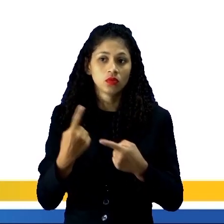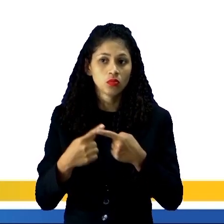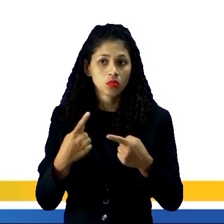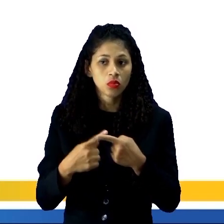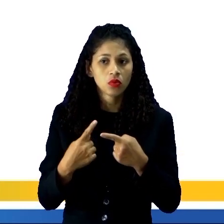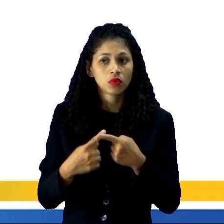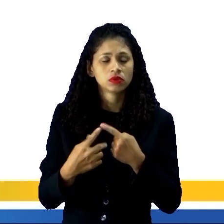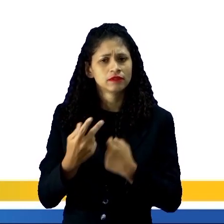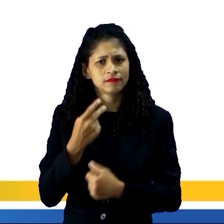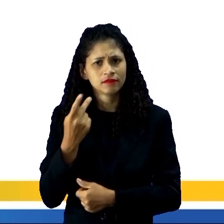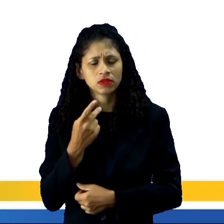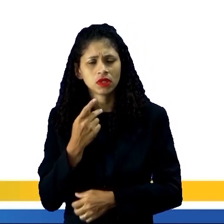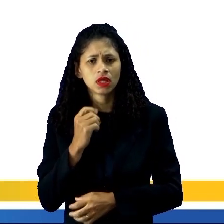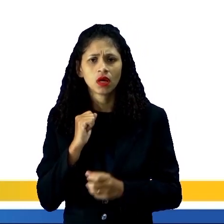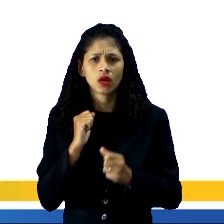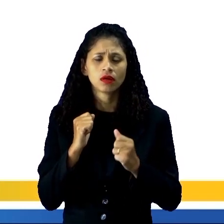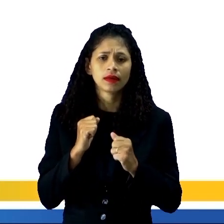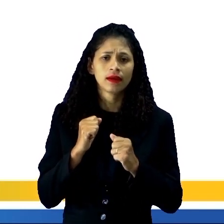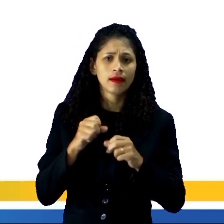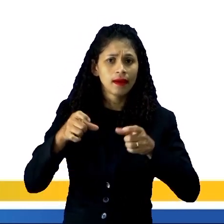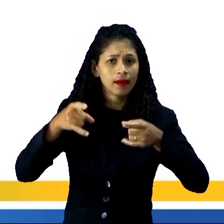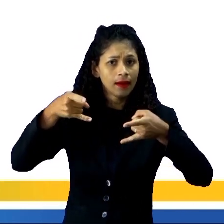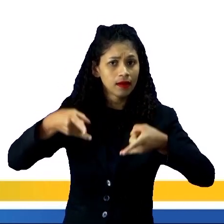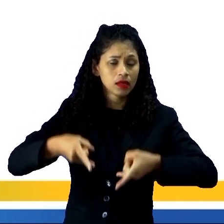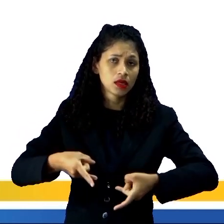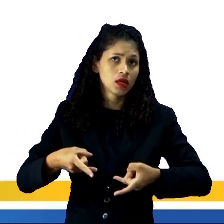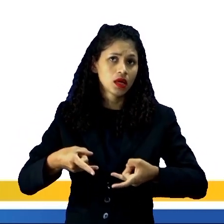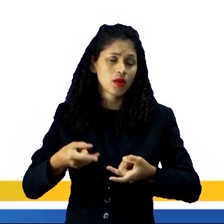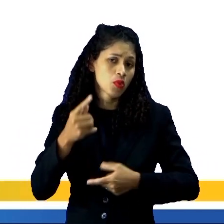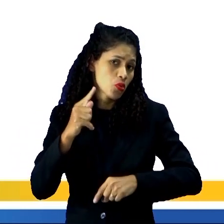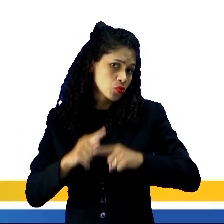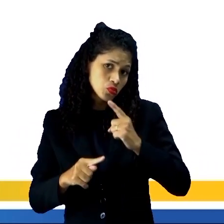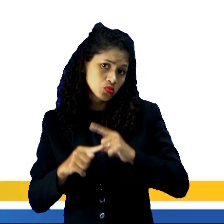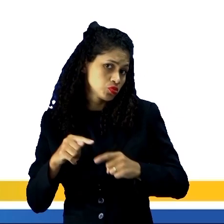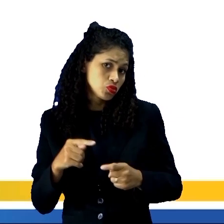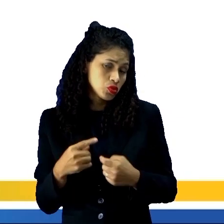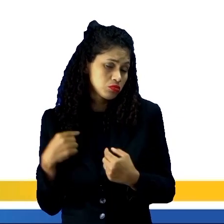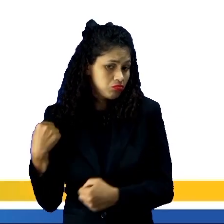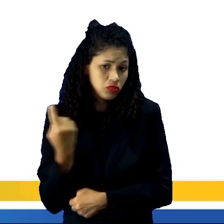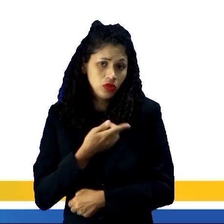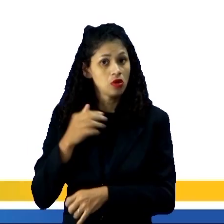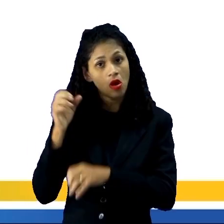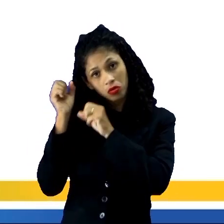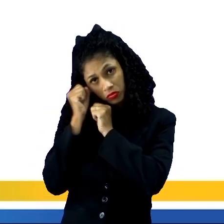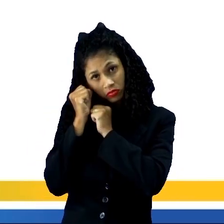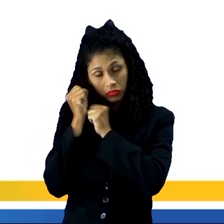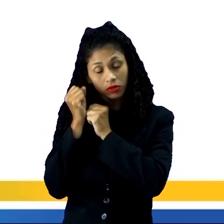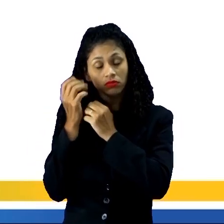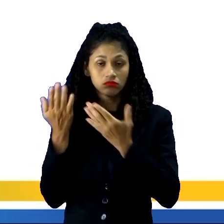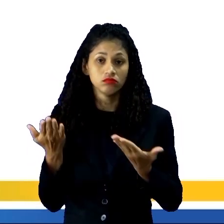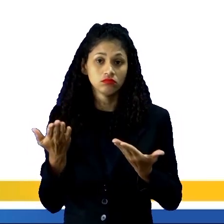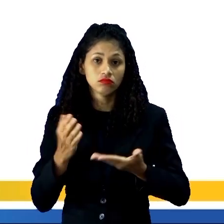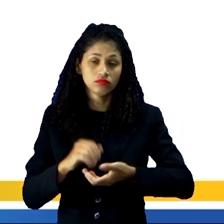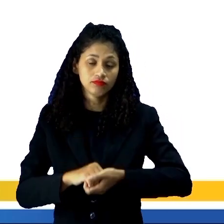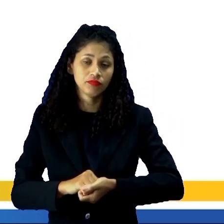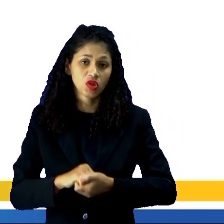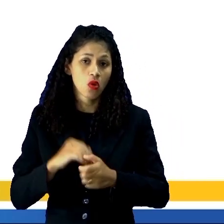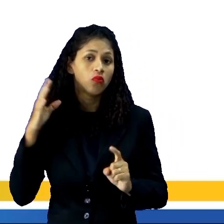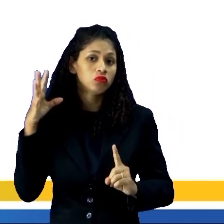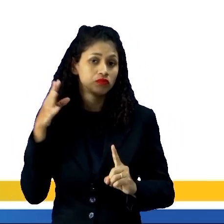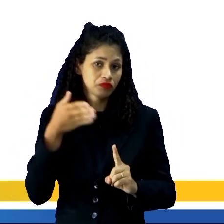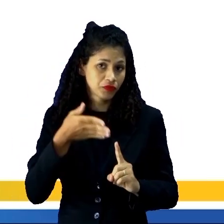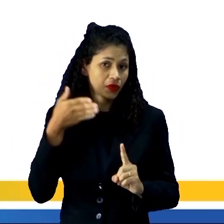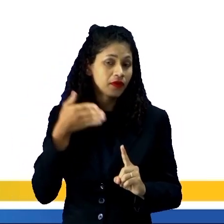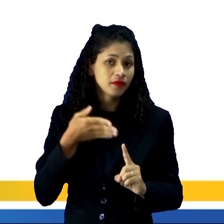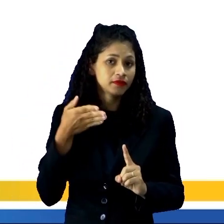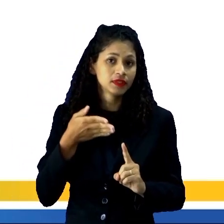que nós dormimos sobre. Então, você vê ali que esse which, ele está se fazendo uma referência,